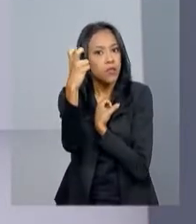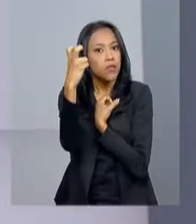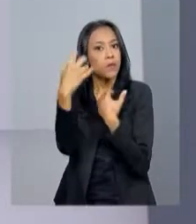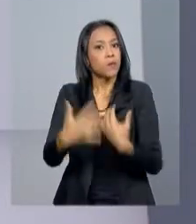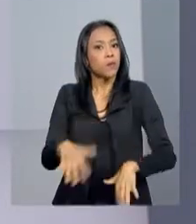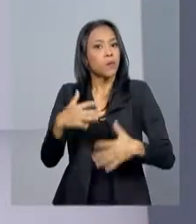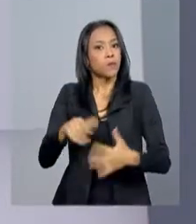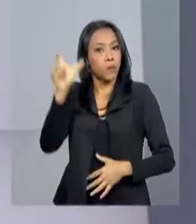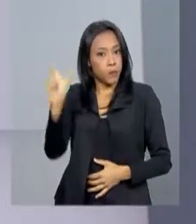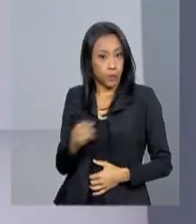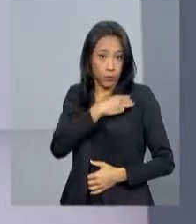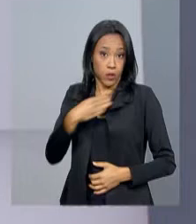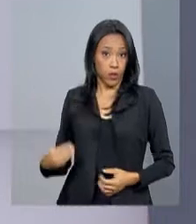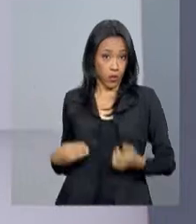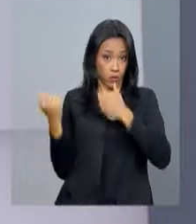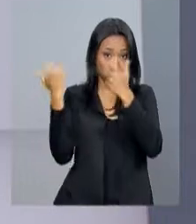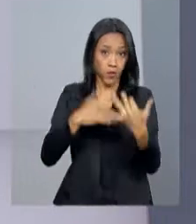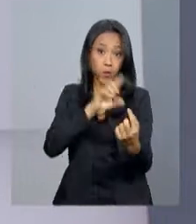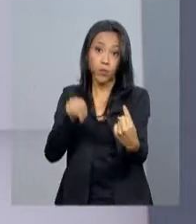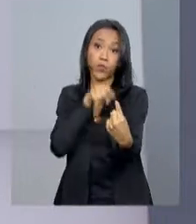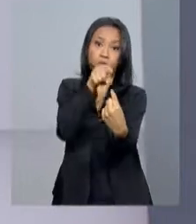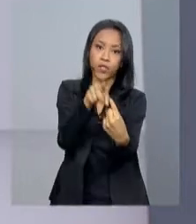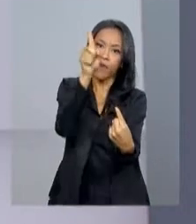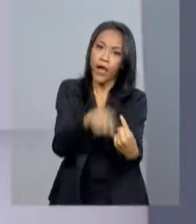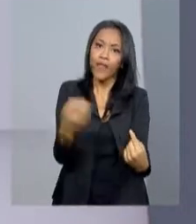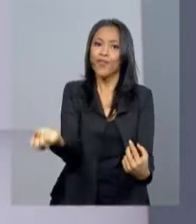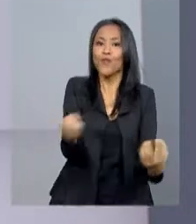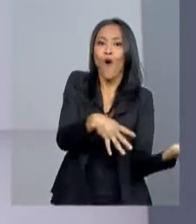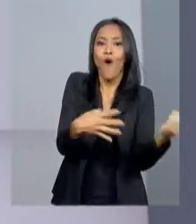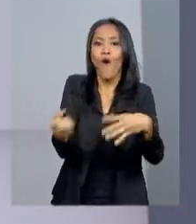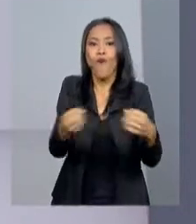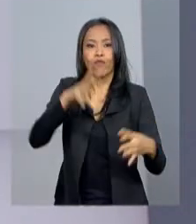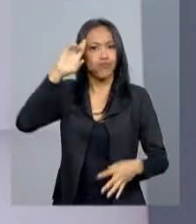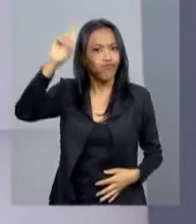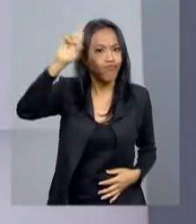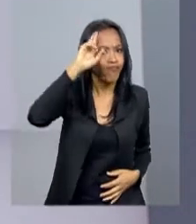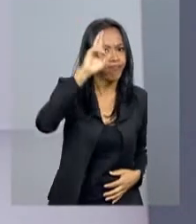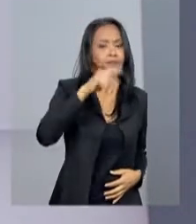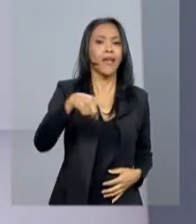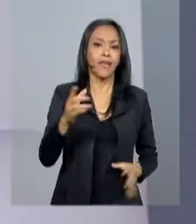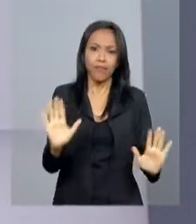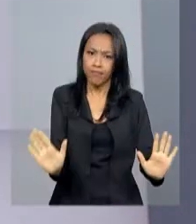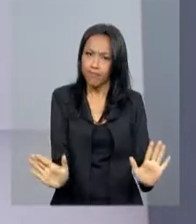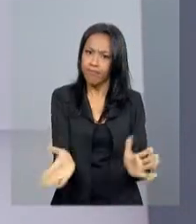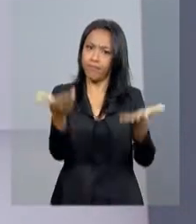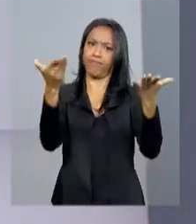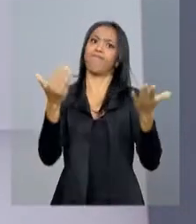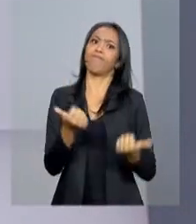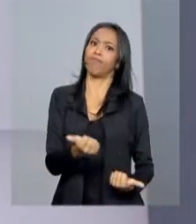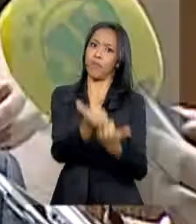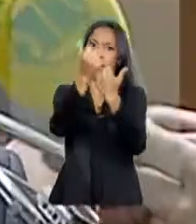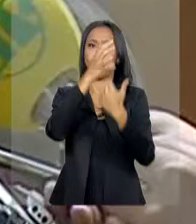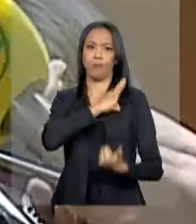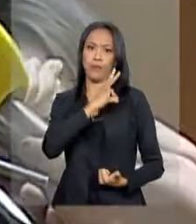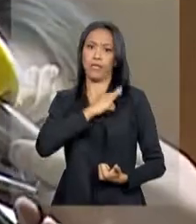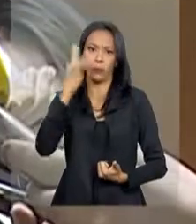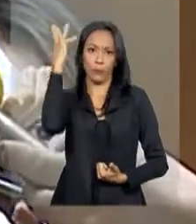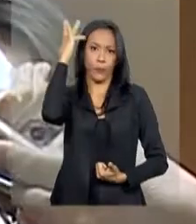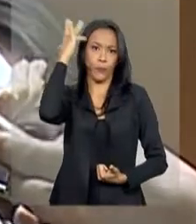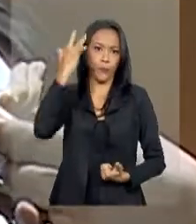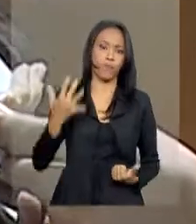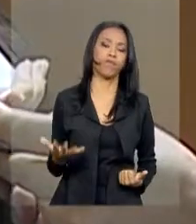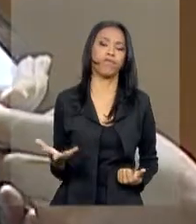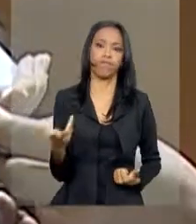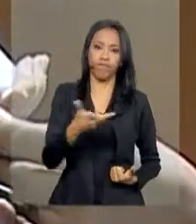segundo o ministro raul jungmann o objetivo é formar novos gestores e elevar a capacidade das polícias a